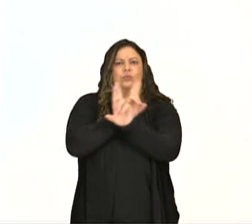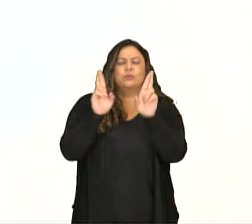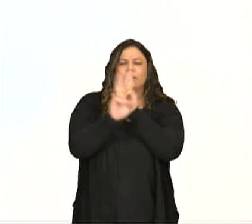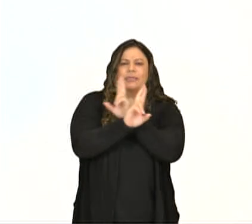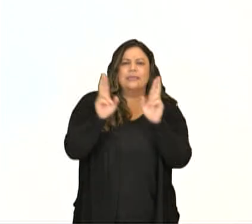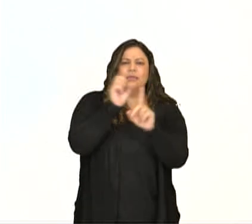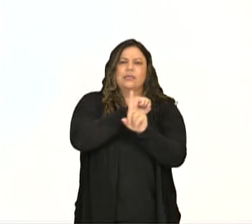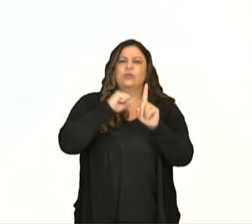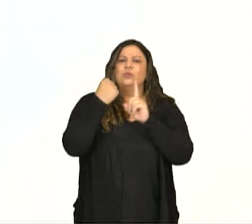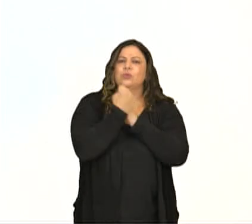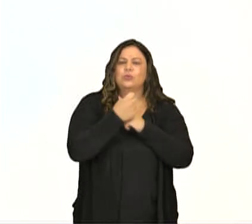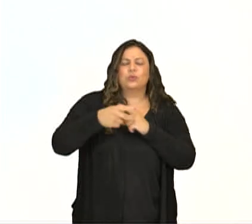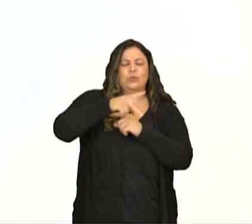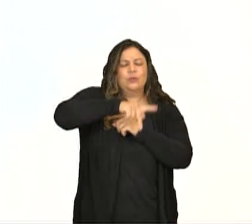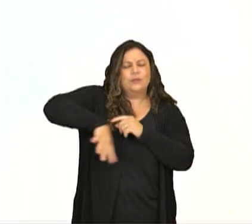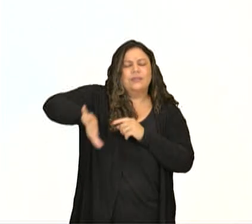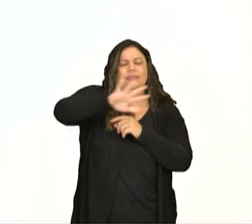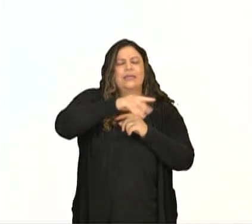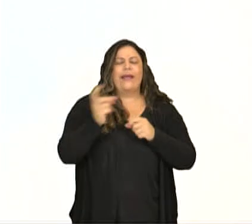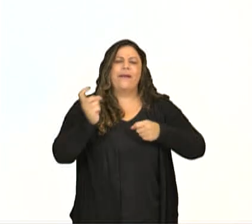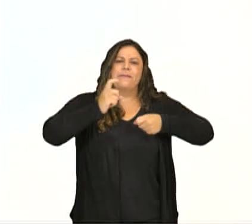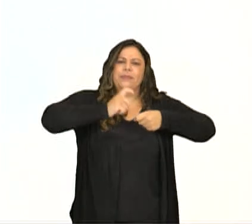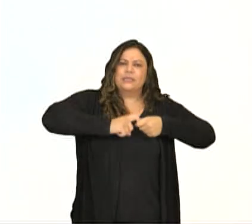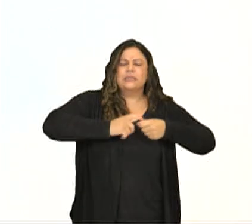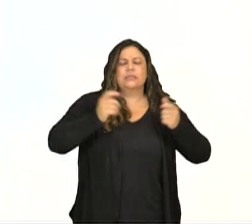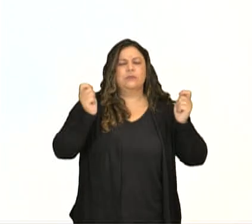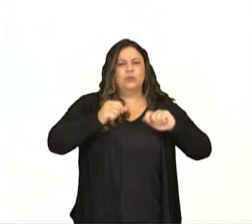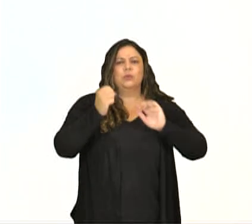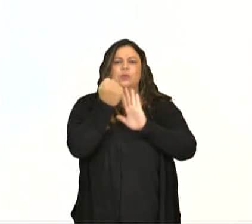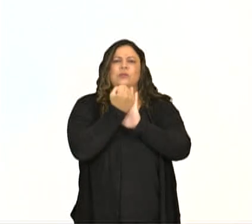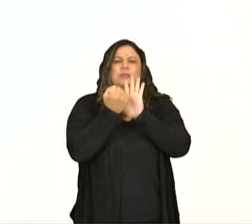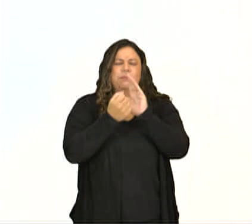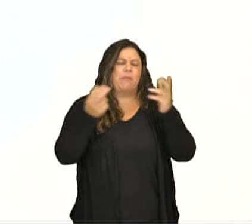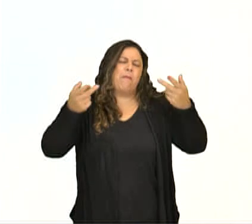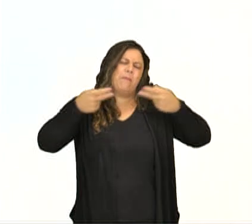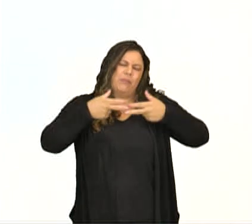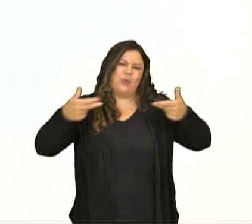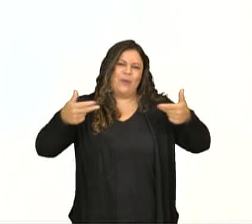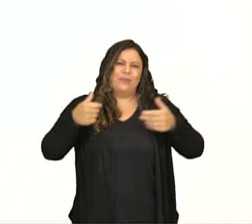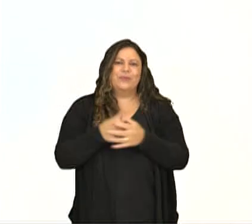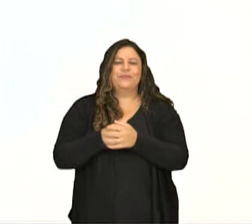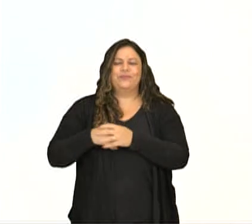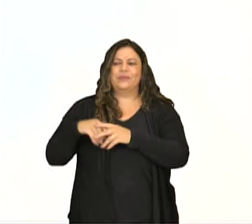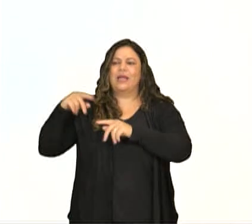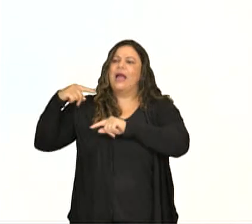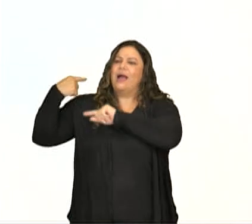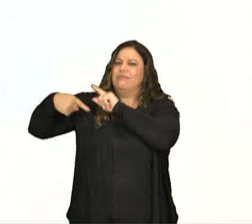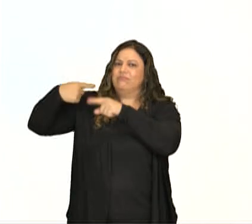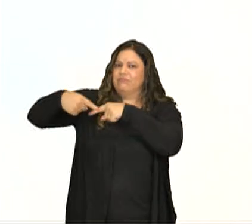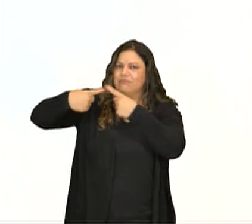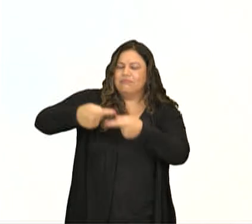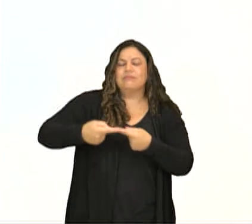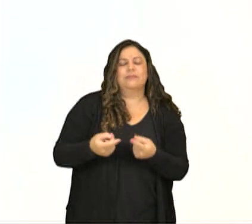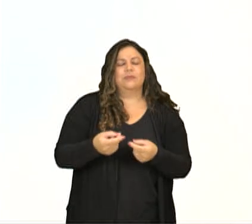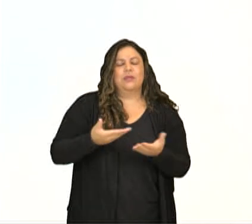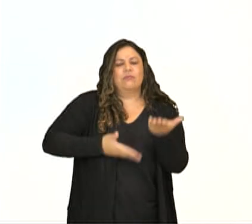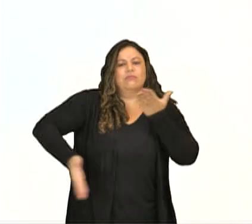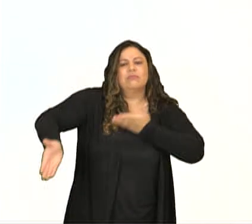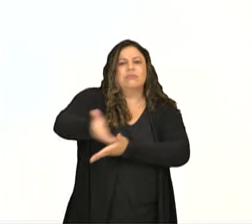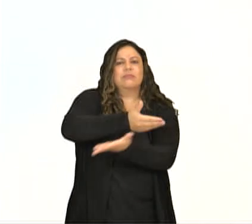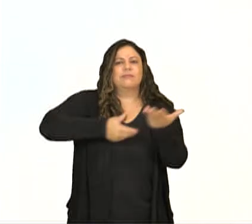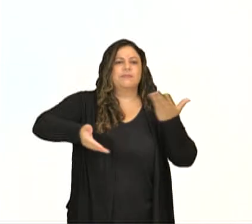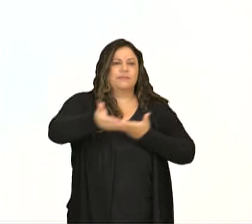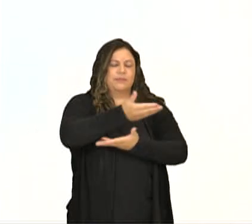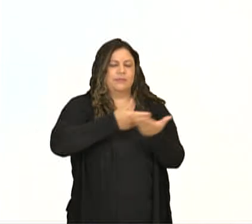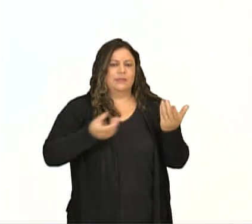sociais e patrimônios simbólicos historicamente compartilhados, que estabelece a